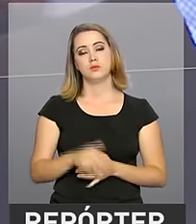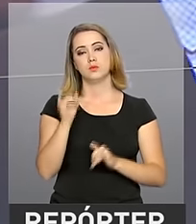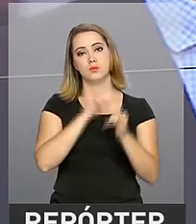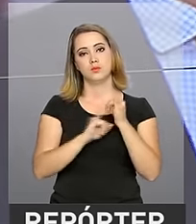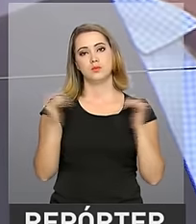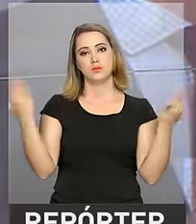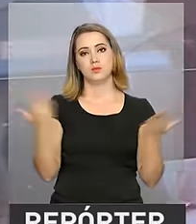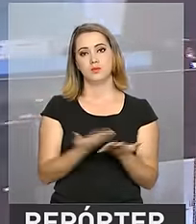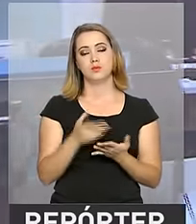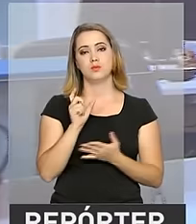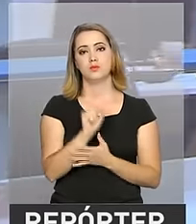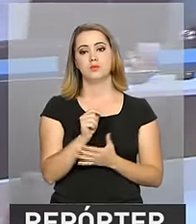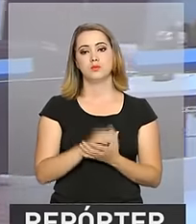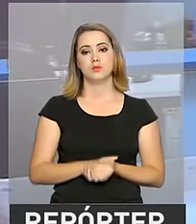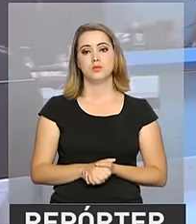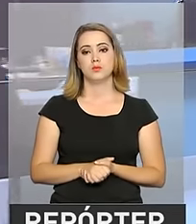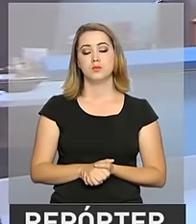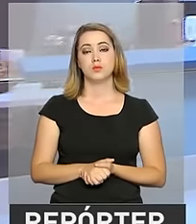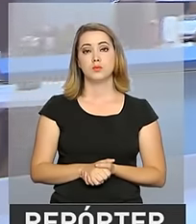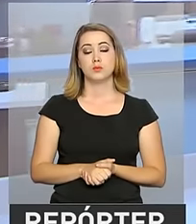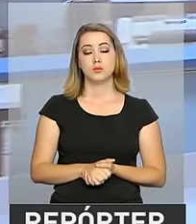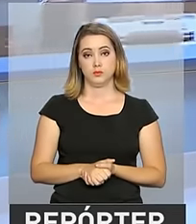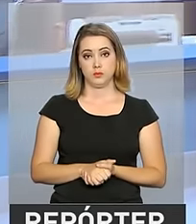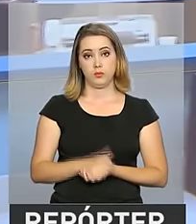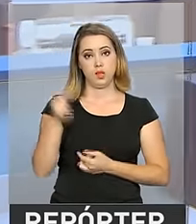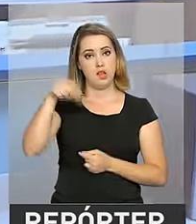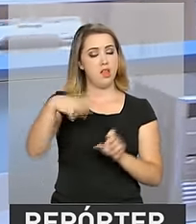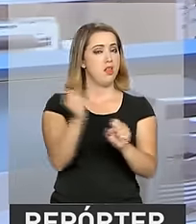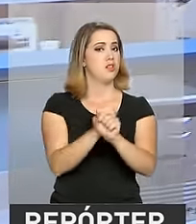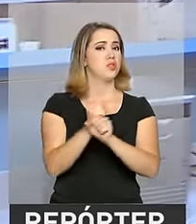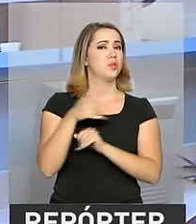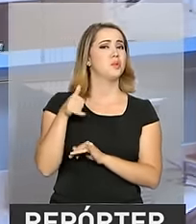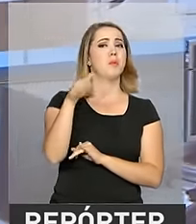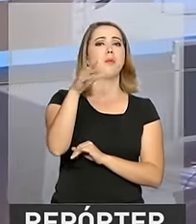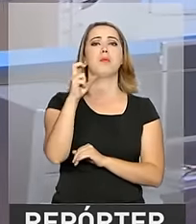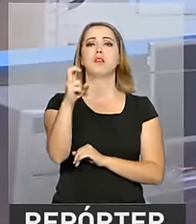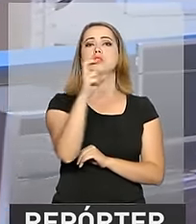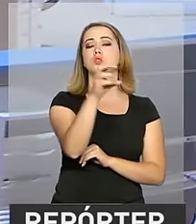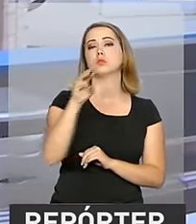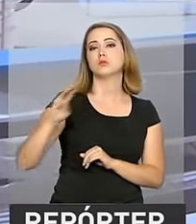informações ao vivo aqui para a gente. E olha, este ano, mais de 55 milhões